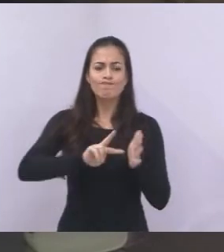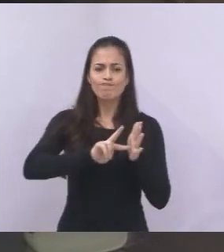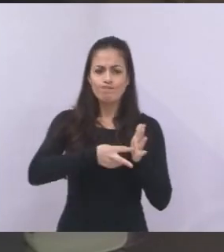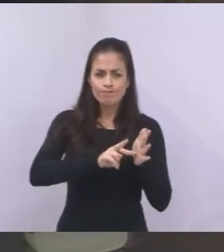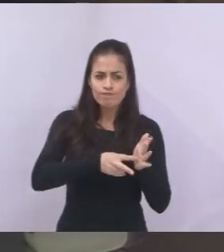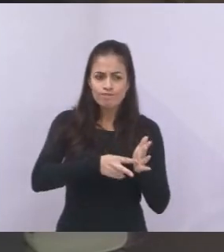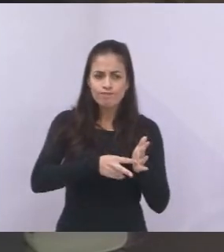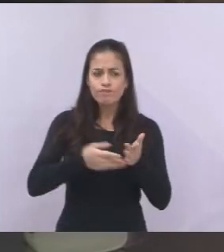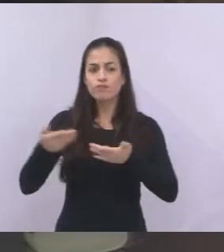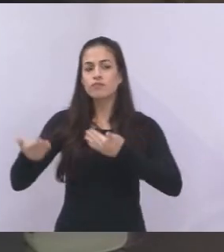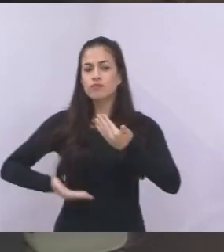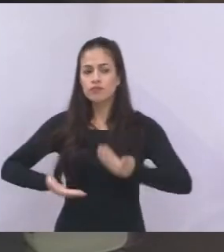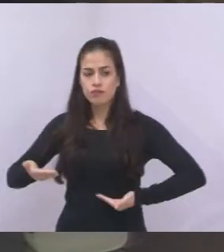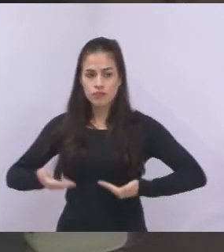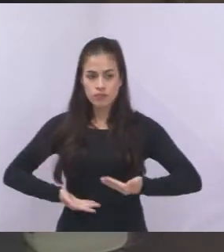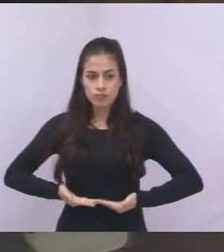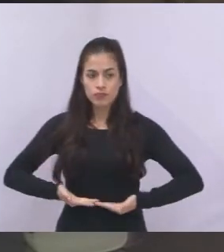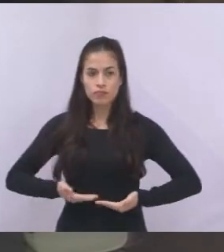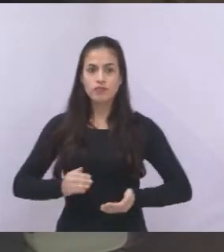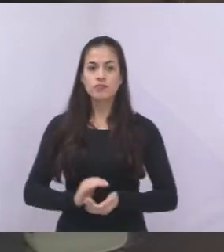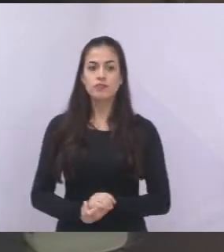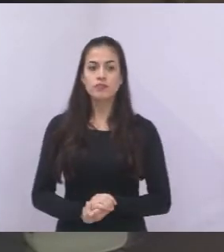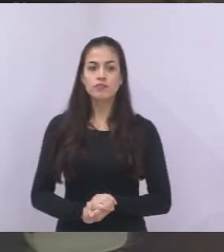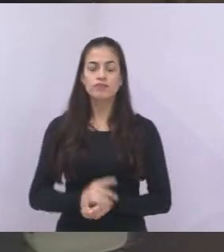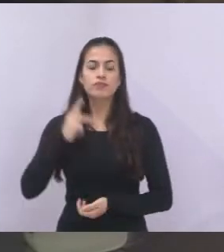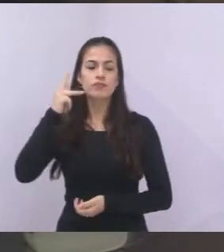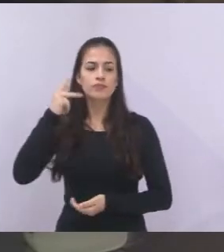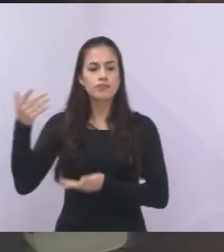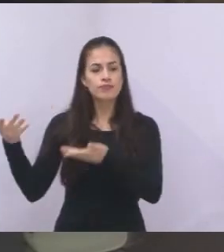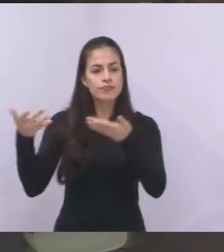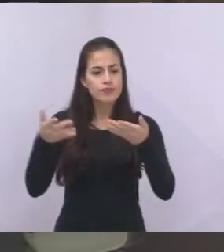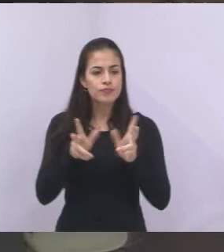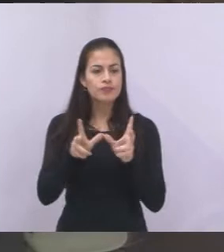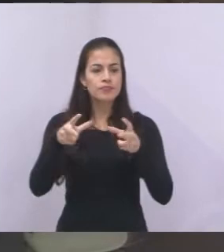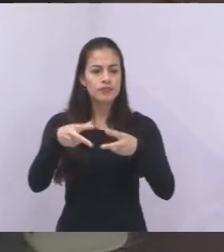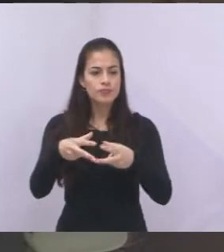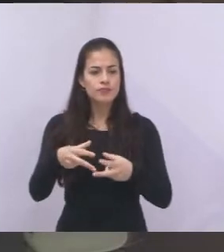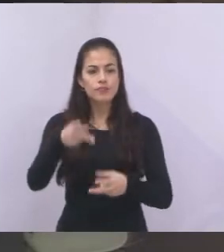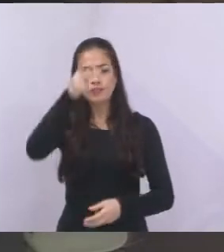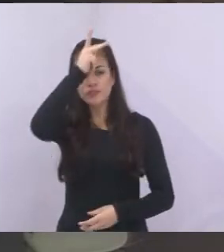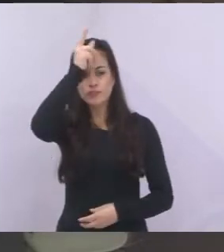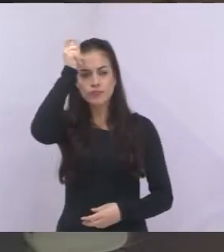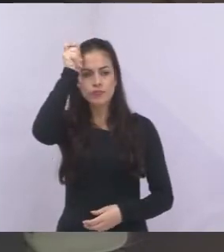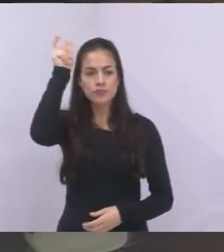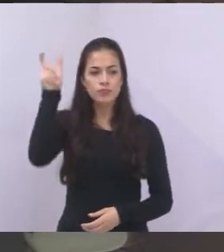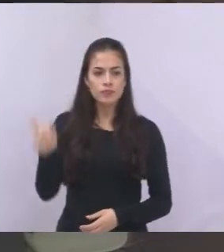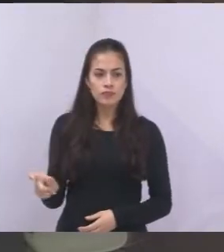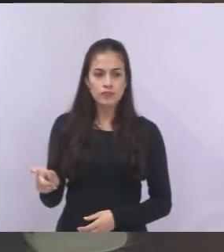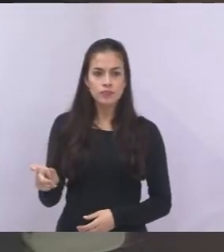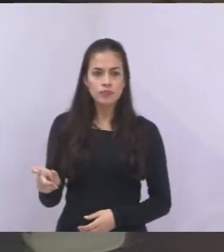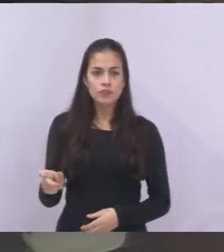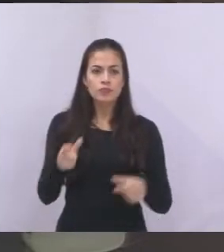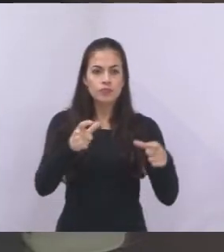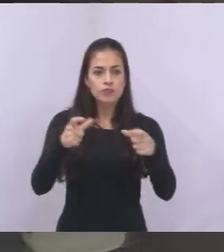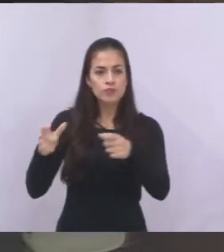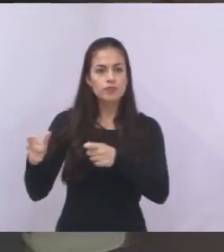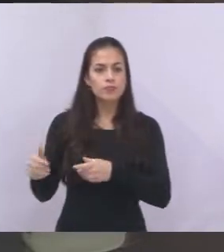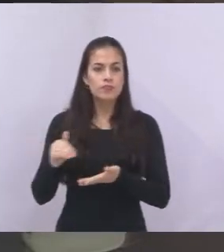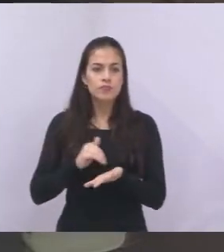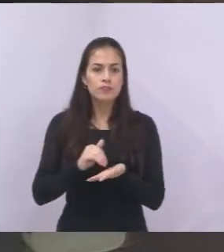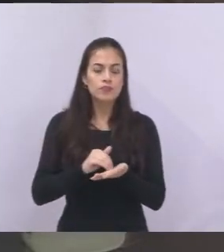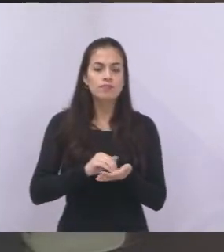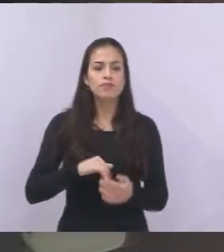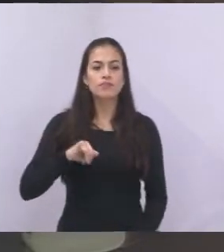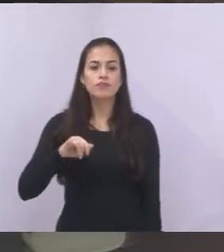sindicatos, servidores, nobres vereadores da casa, prefeito, membro das pastas,